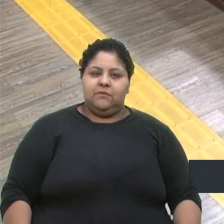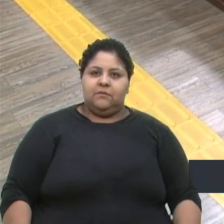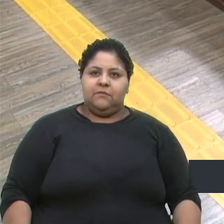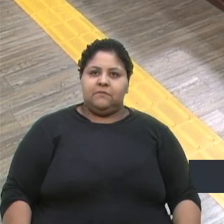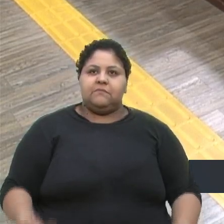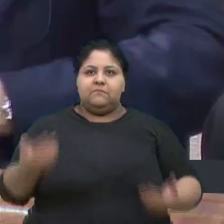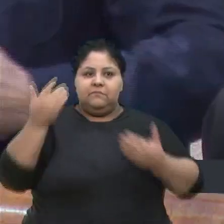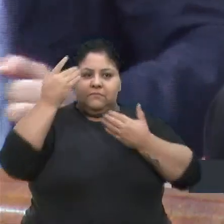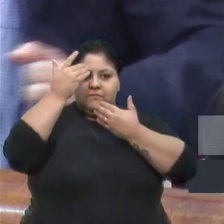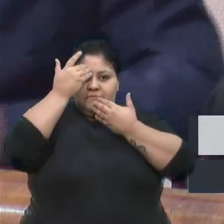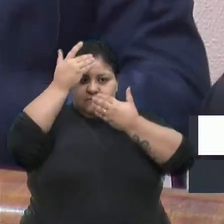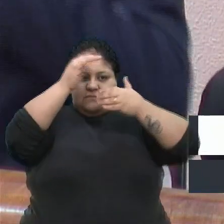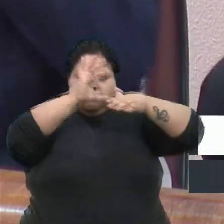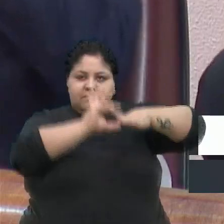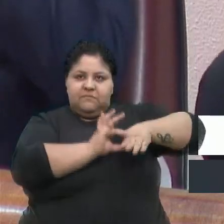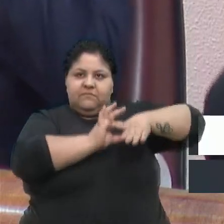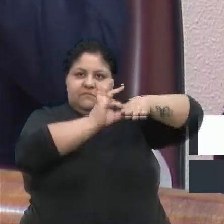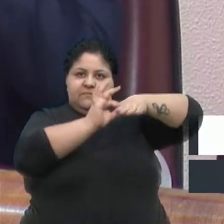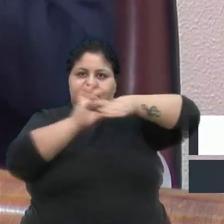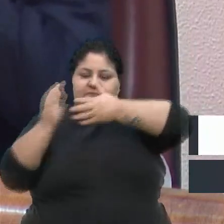Bom dia.